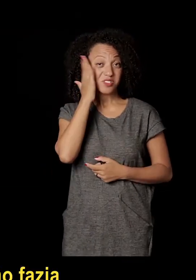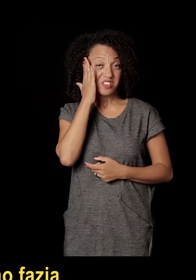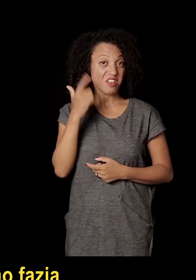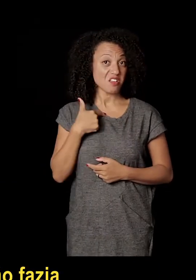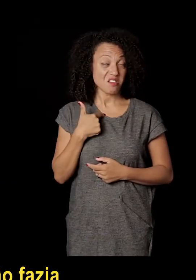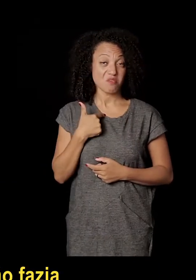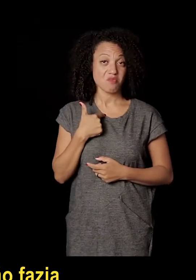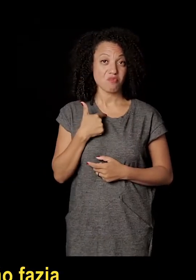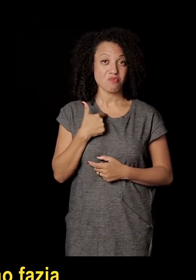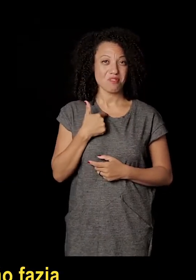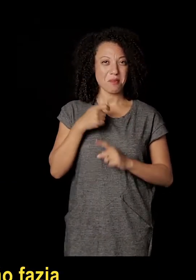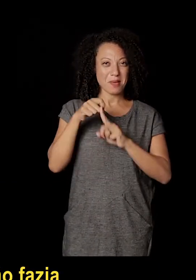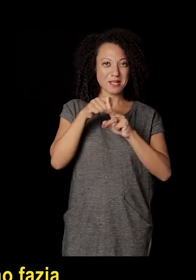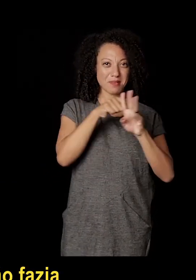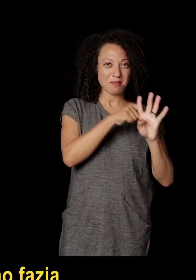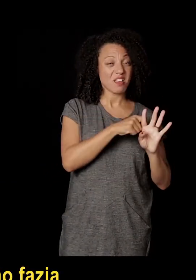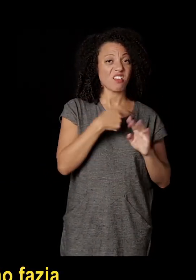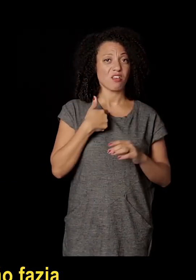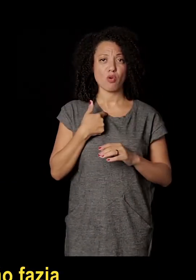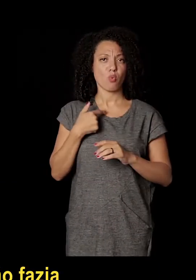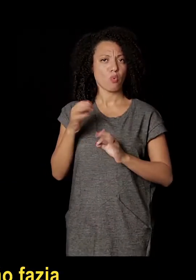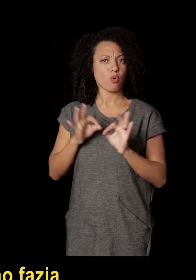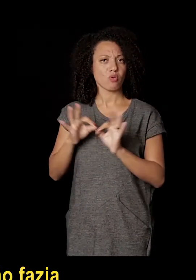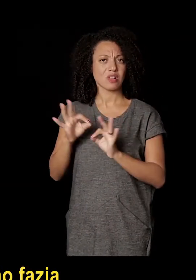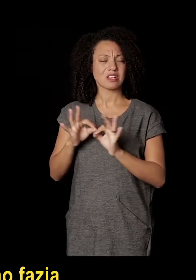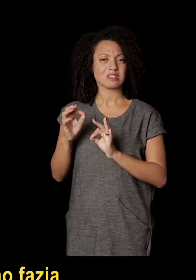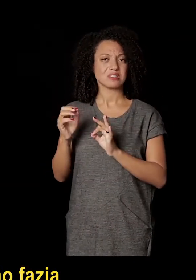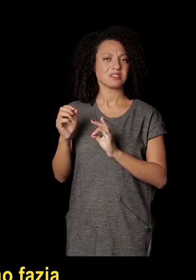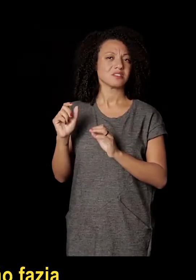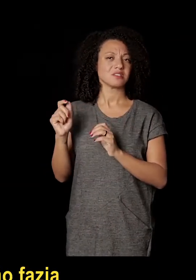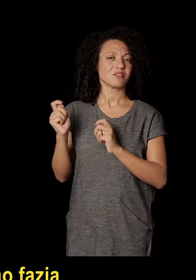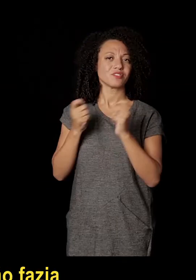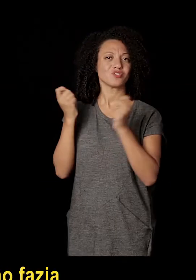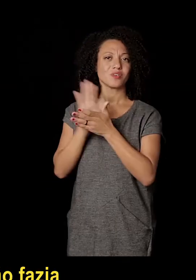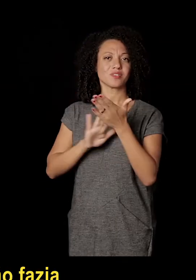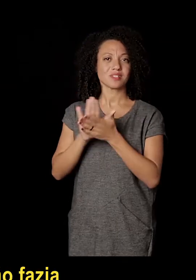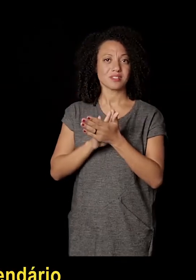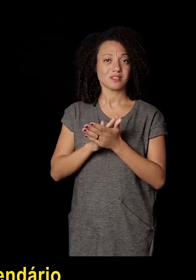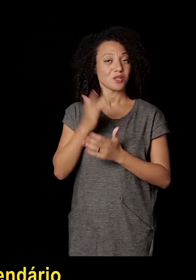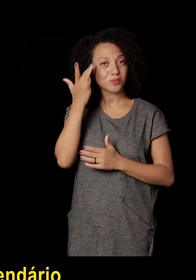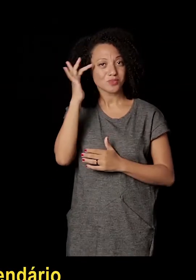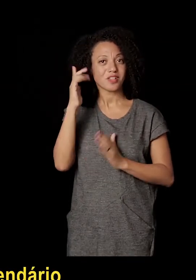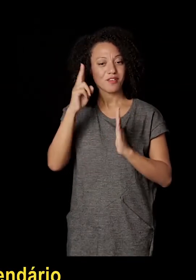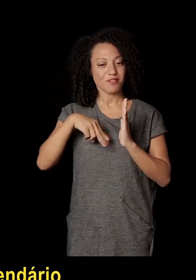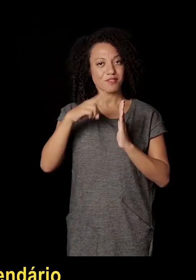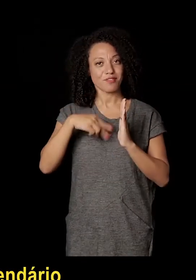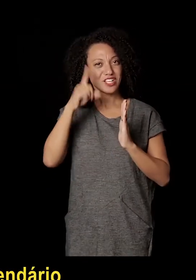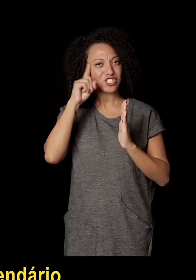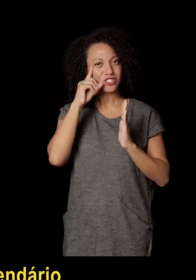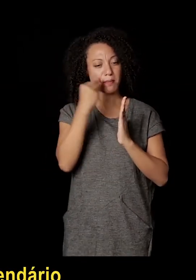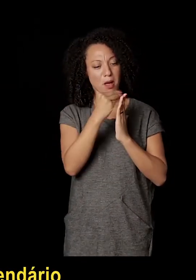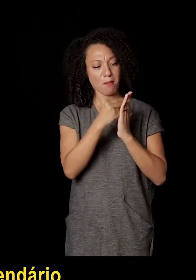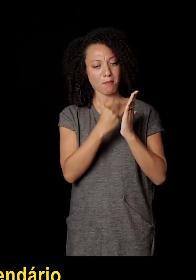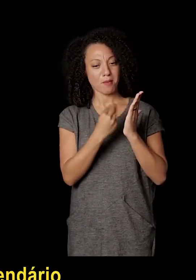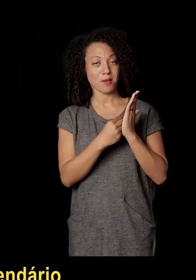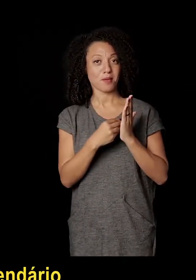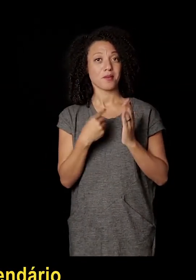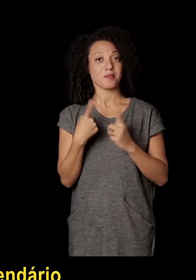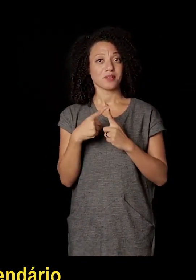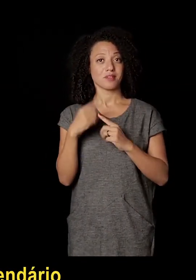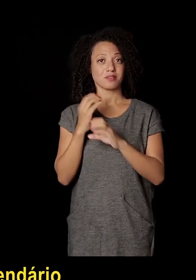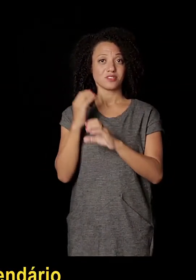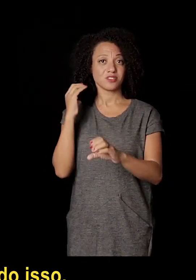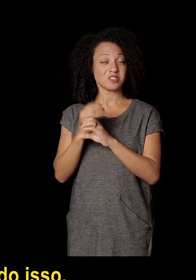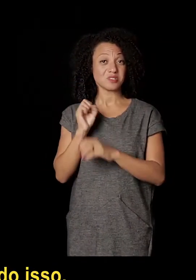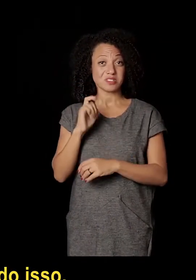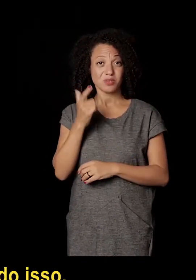Porque se eu soubesse, eu não fazia festival. Eu não organizava eventos. Se eu soubesse olhar um calendário com disciplina de